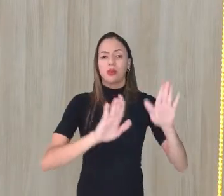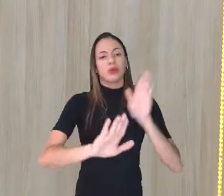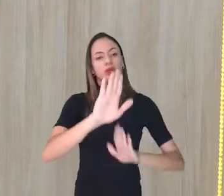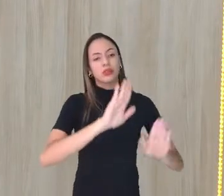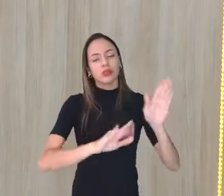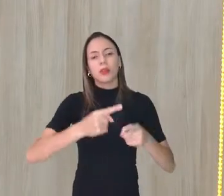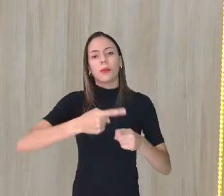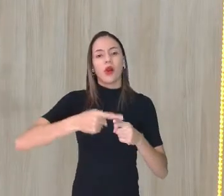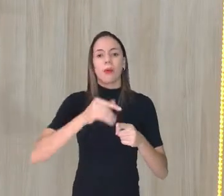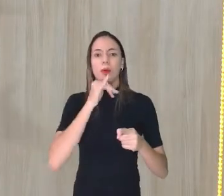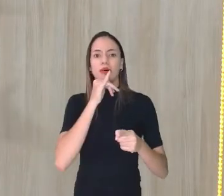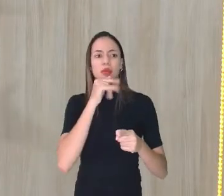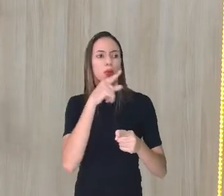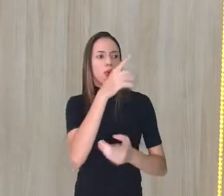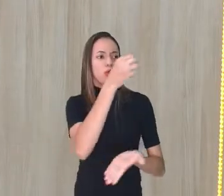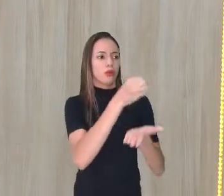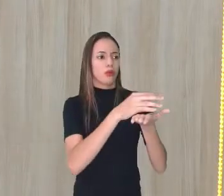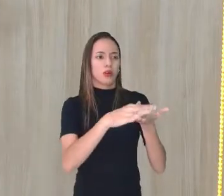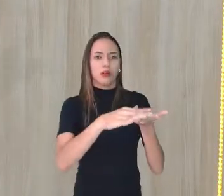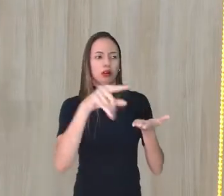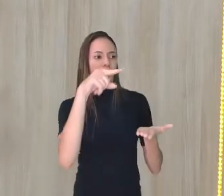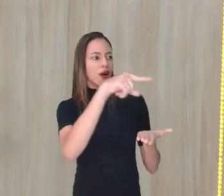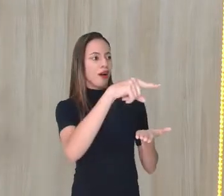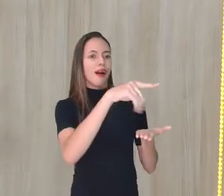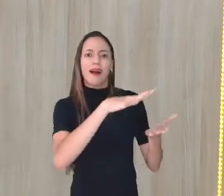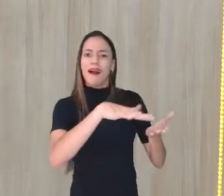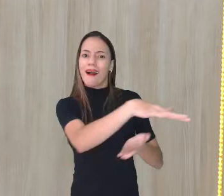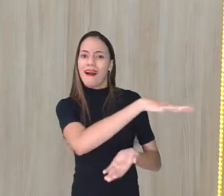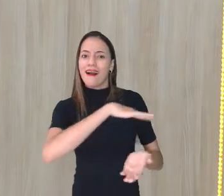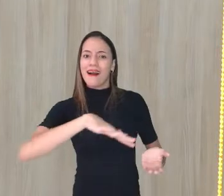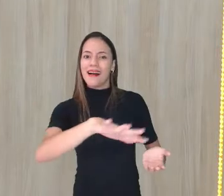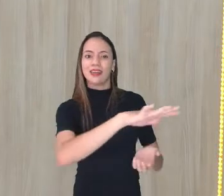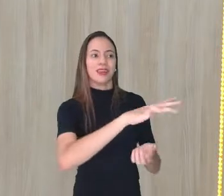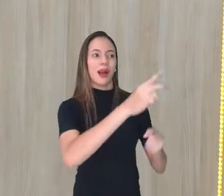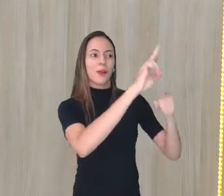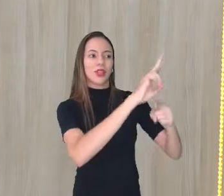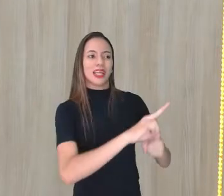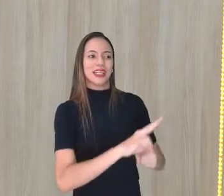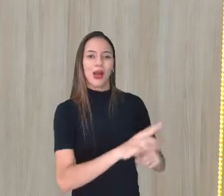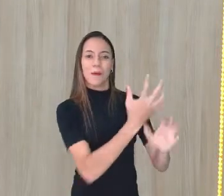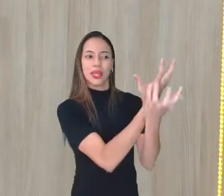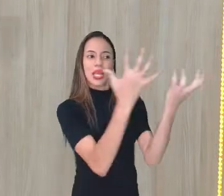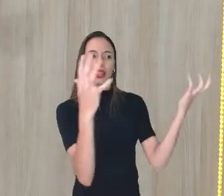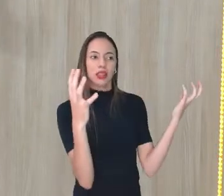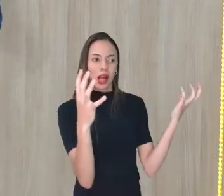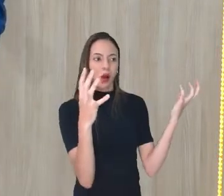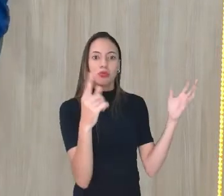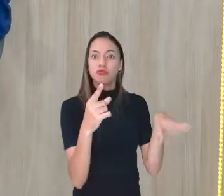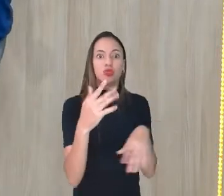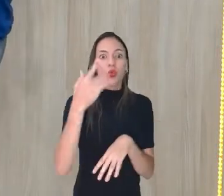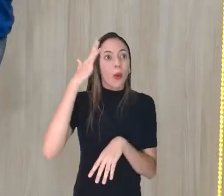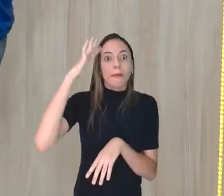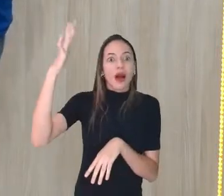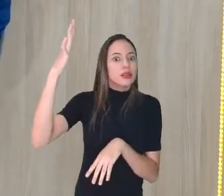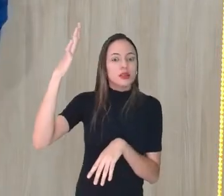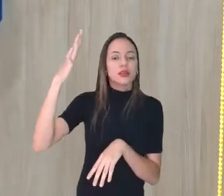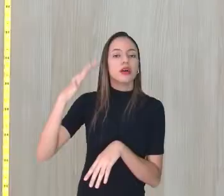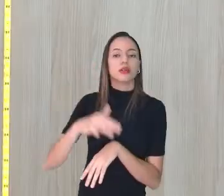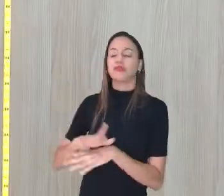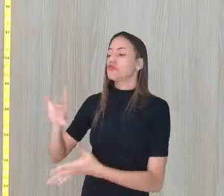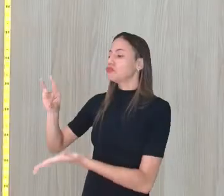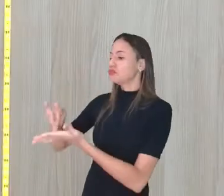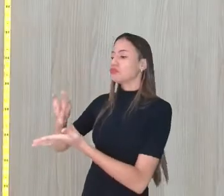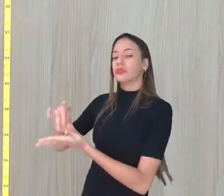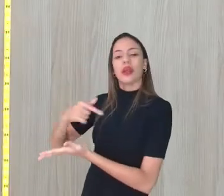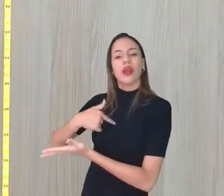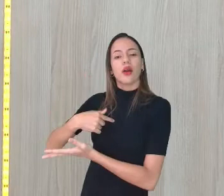olha ali para o Recife Antigo e nem imagina, né? Ah, isso aqui é uma área de proteção ambiental. Pois é. E é uma área bem importante de manguezal. Isso, eu vivenciei, né, uma